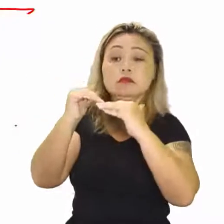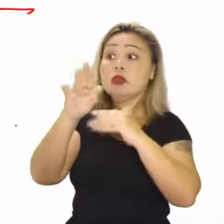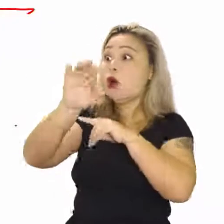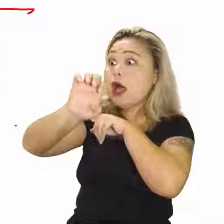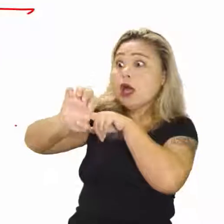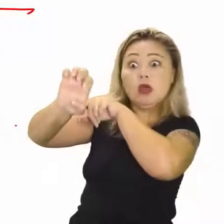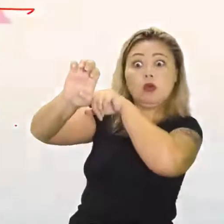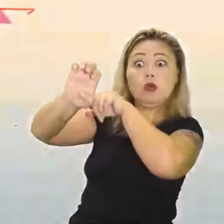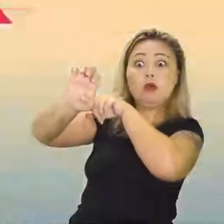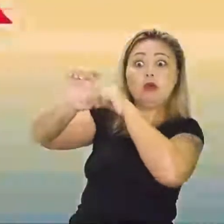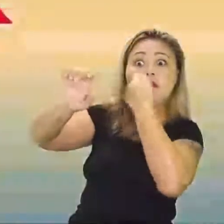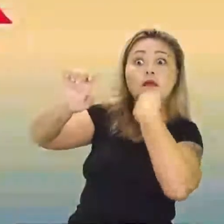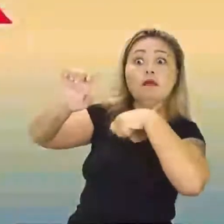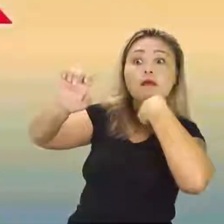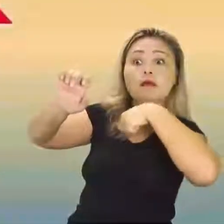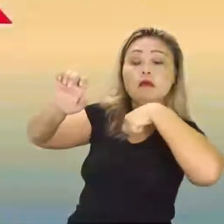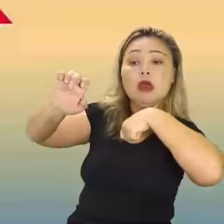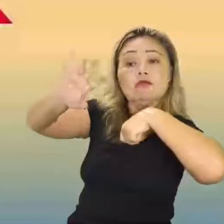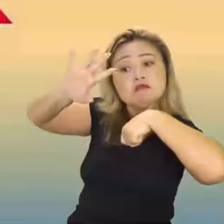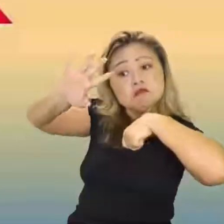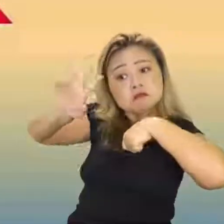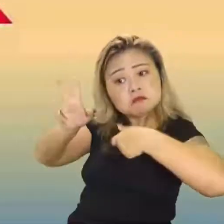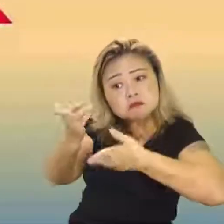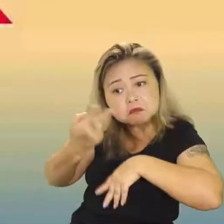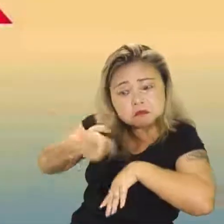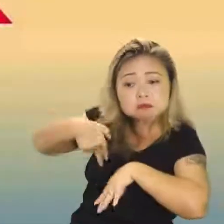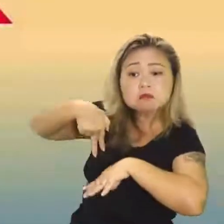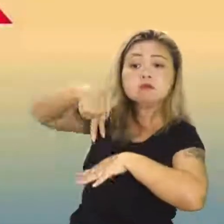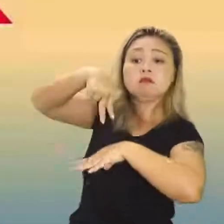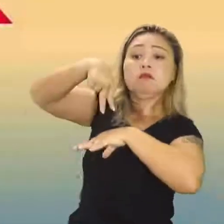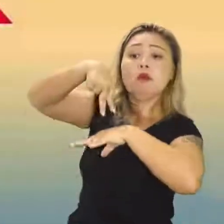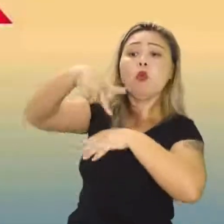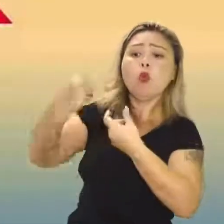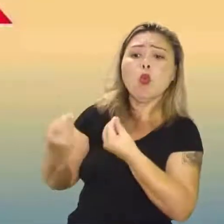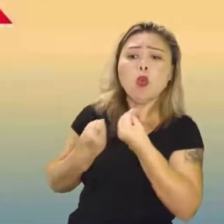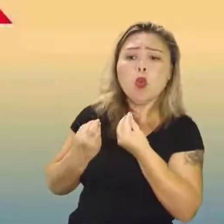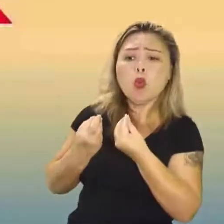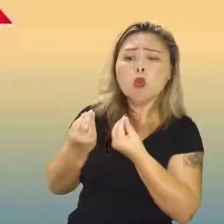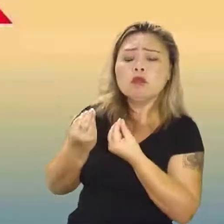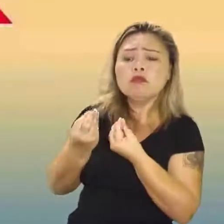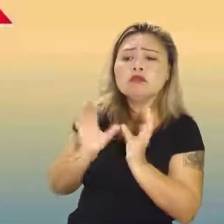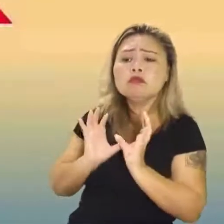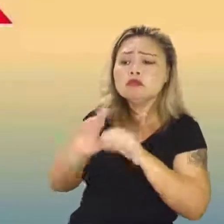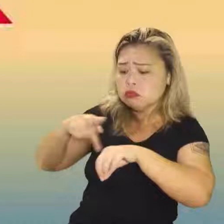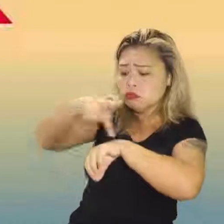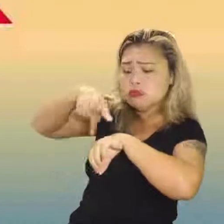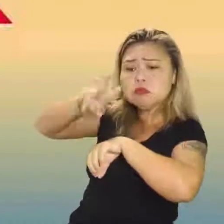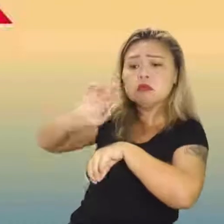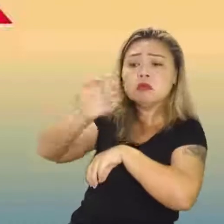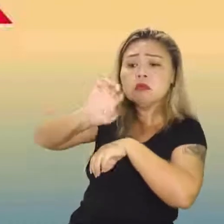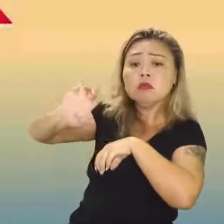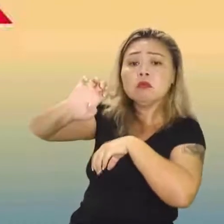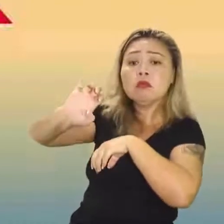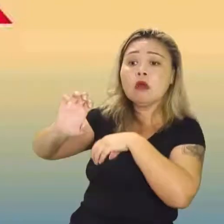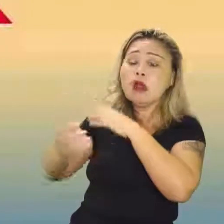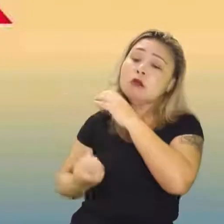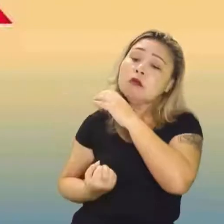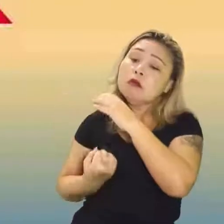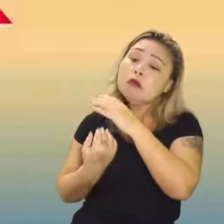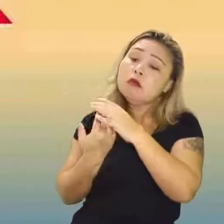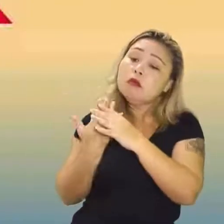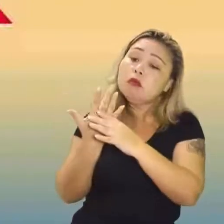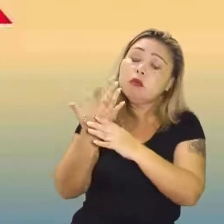precisava, então, reerguer. Como reerguer essa Europa? Como